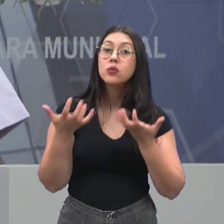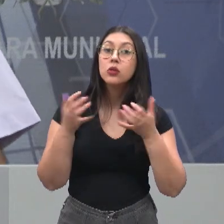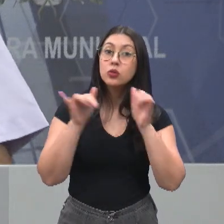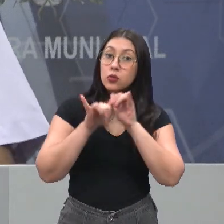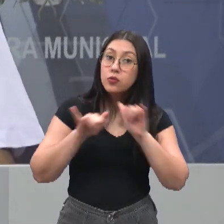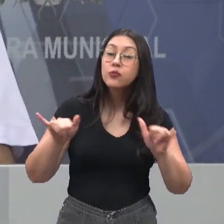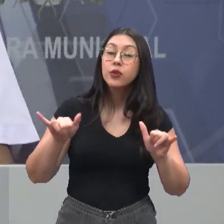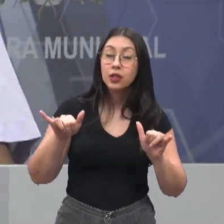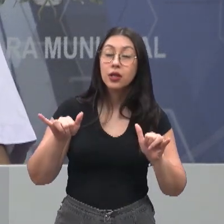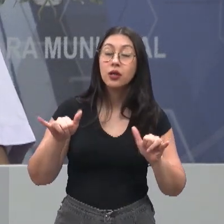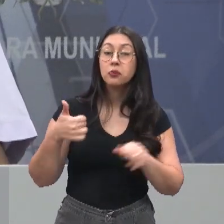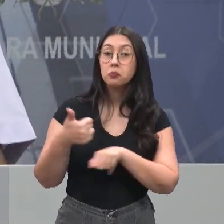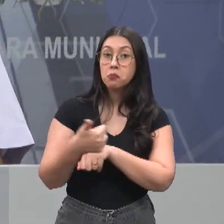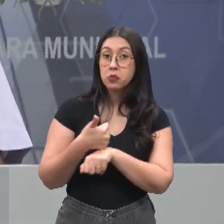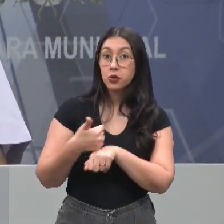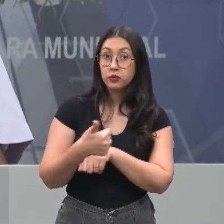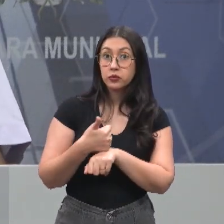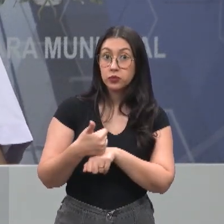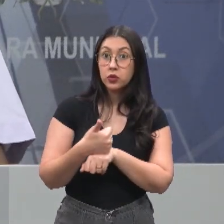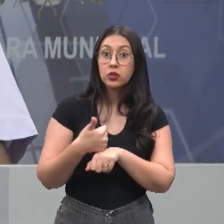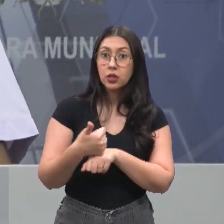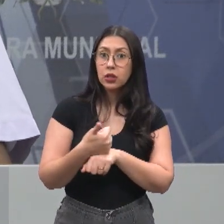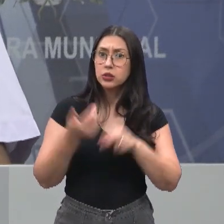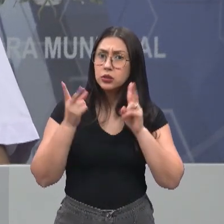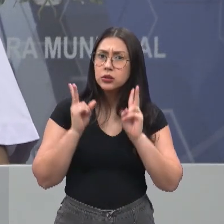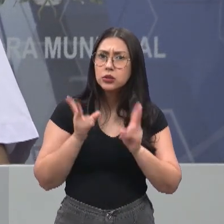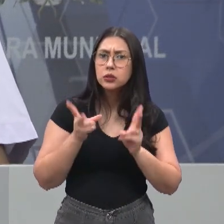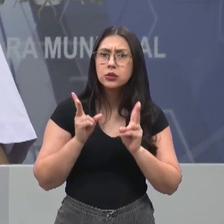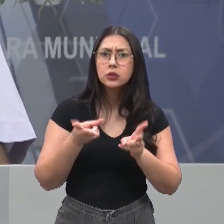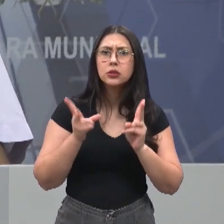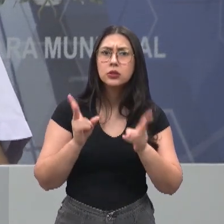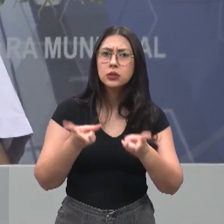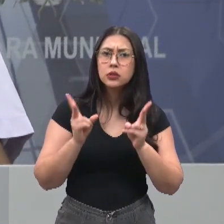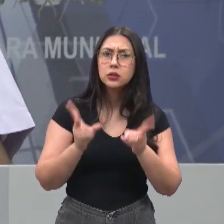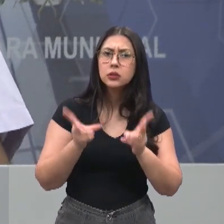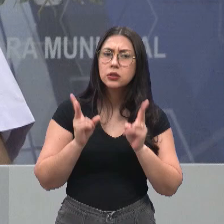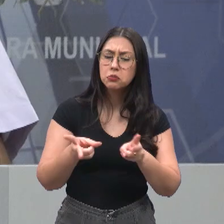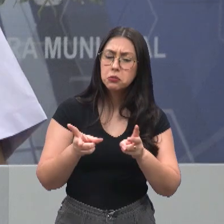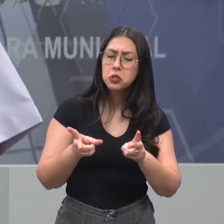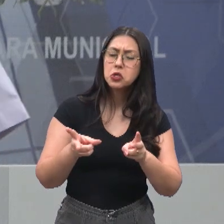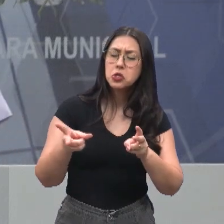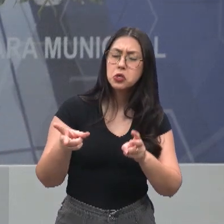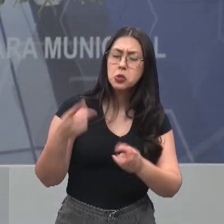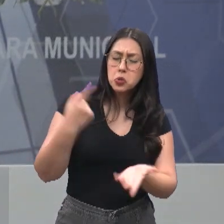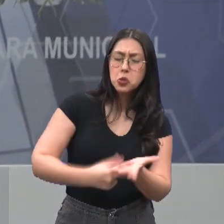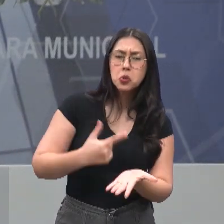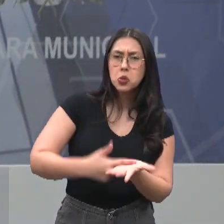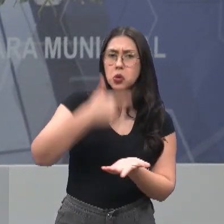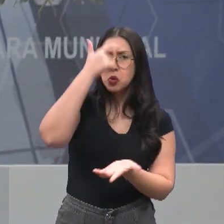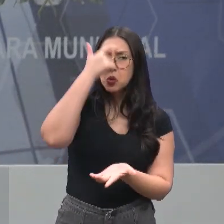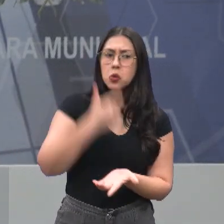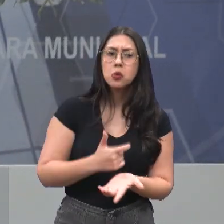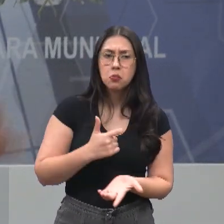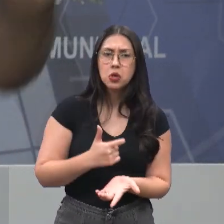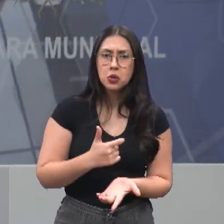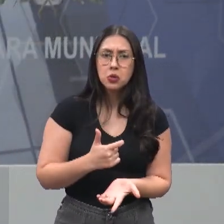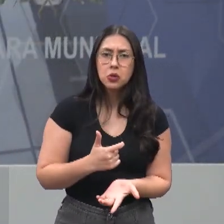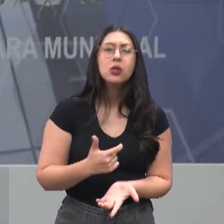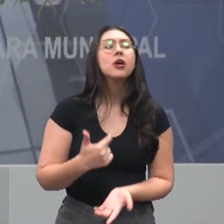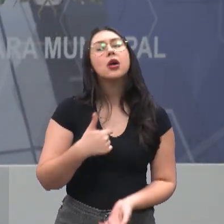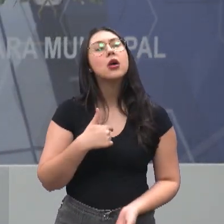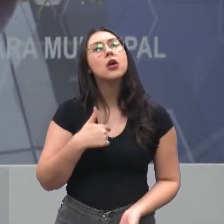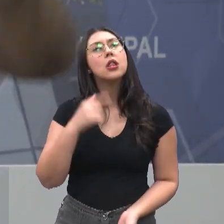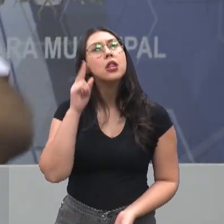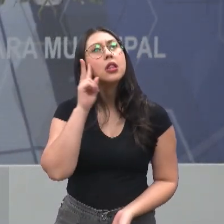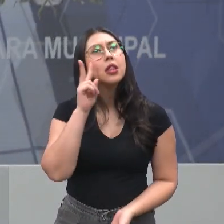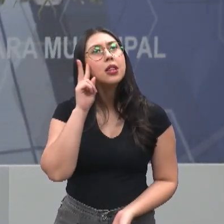aos transportadores escolares, que sempre teve o vereador Lino Bispo junto com eles. Me lembro de uma concentração que nós fizemos